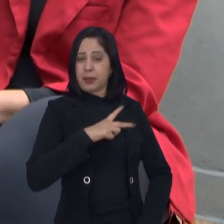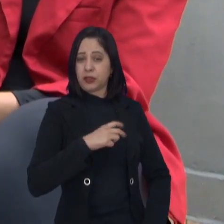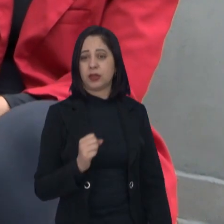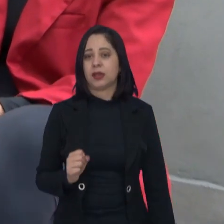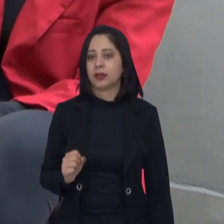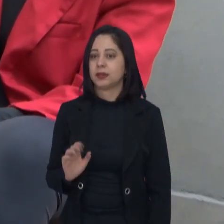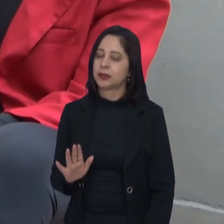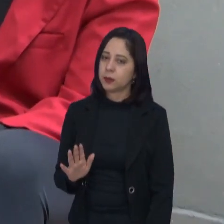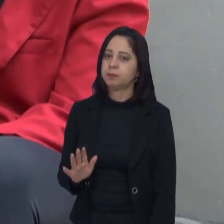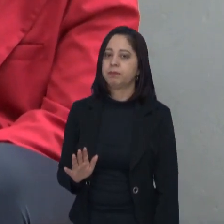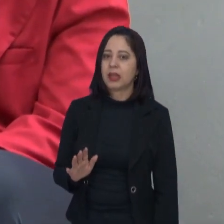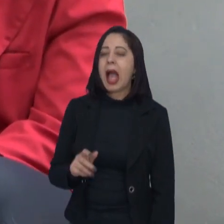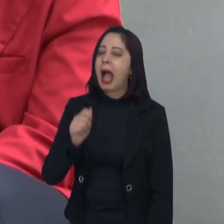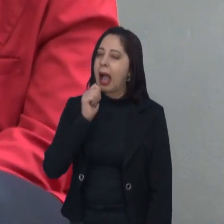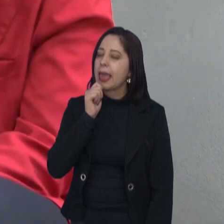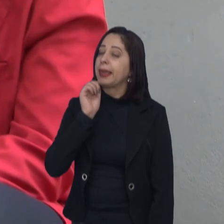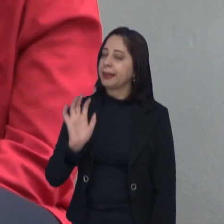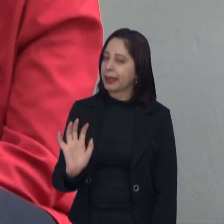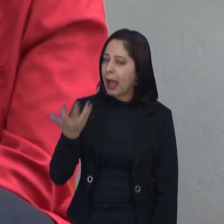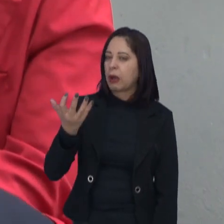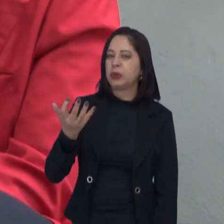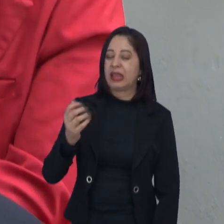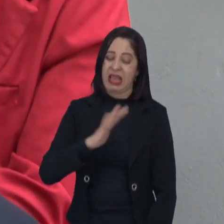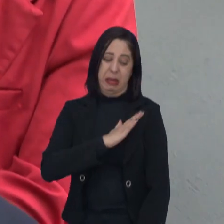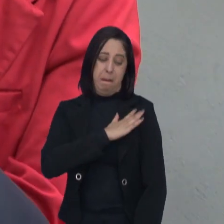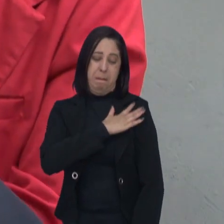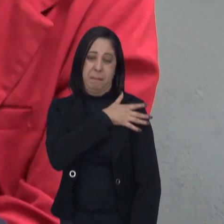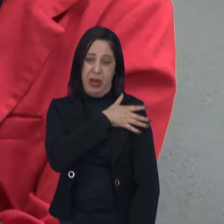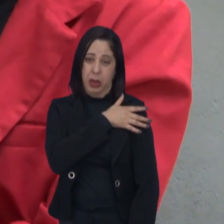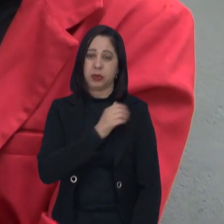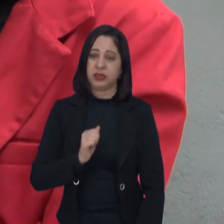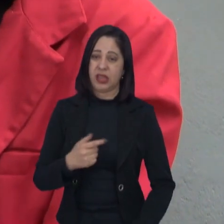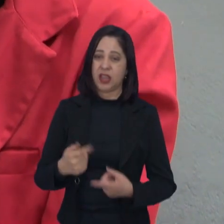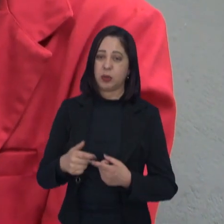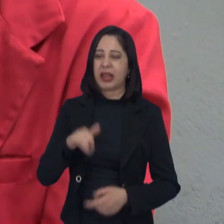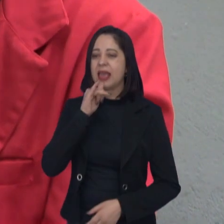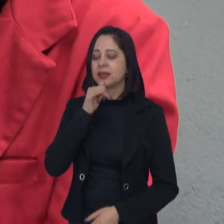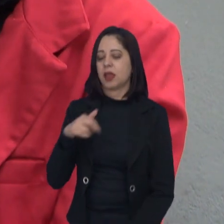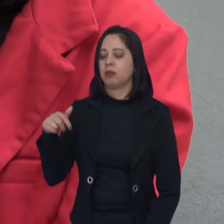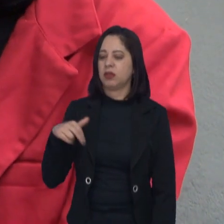ainda encaro algumas intolerâncias religiosas na rua, né, como as